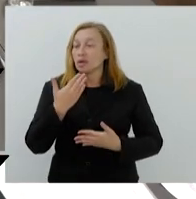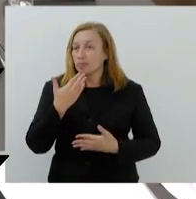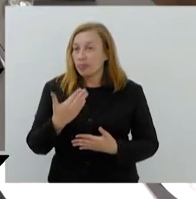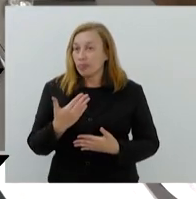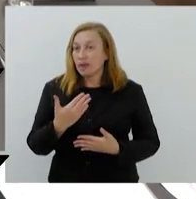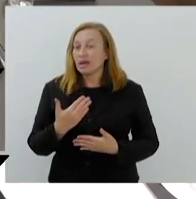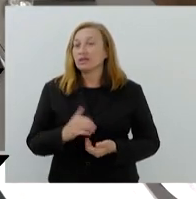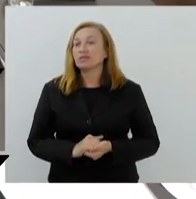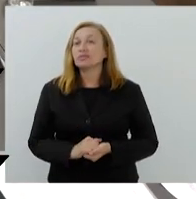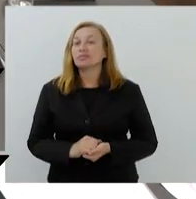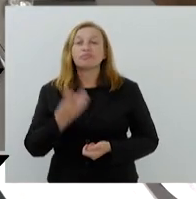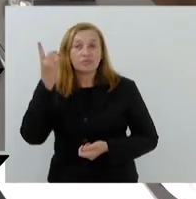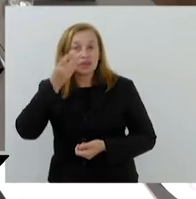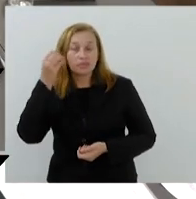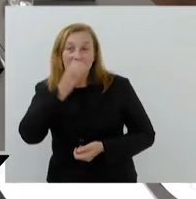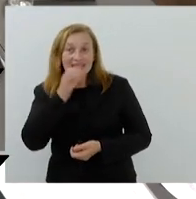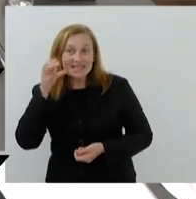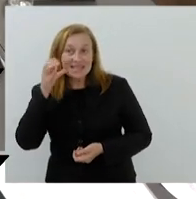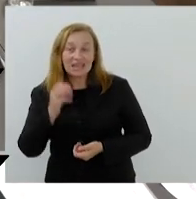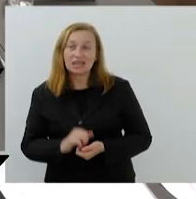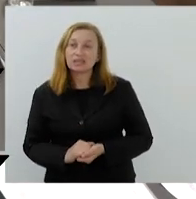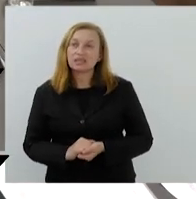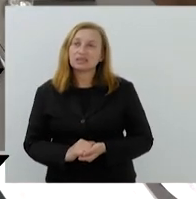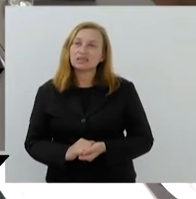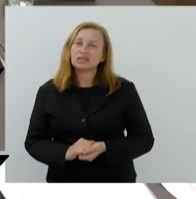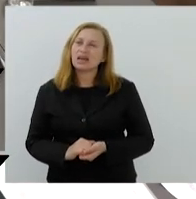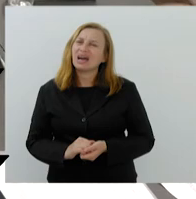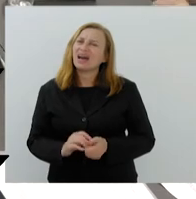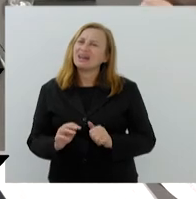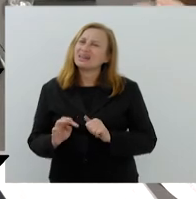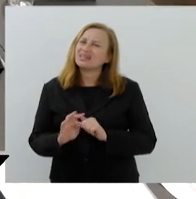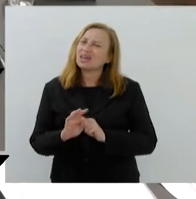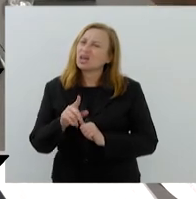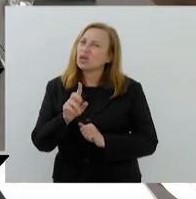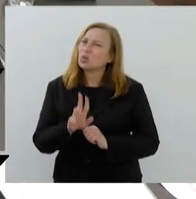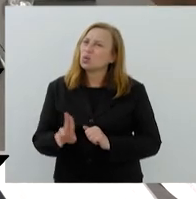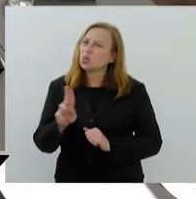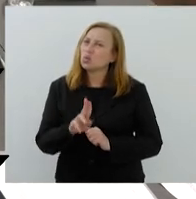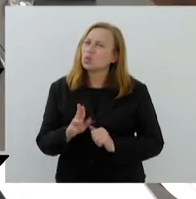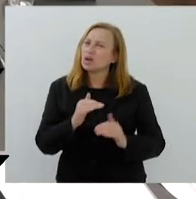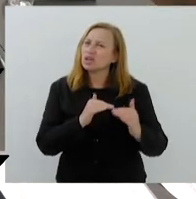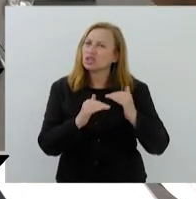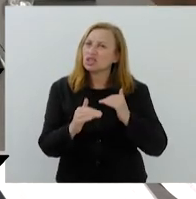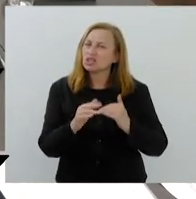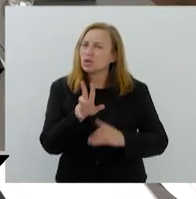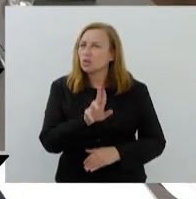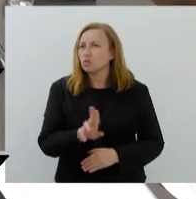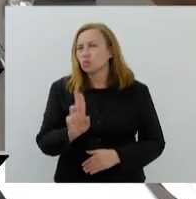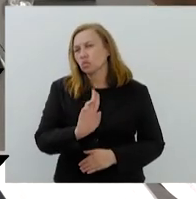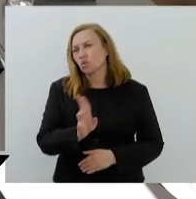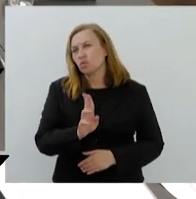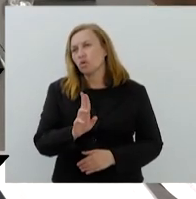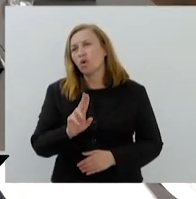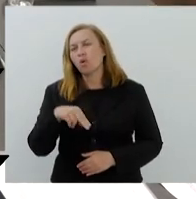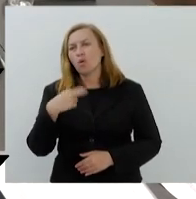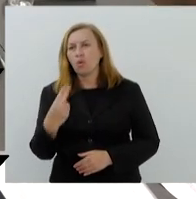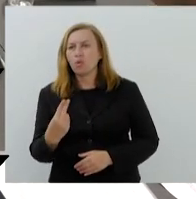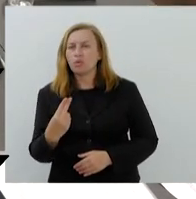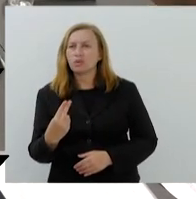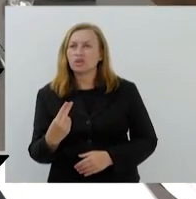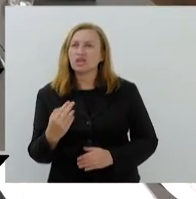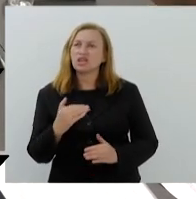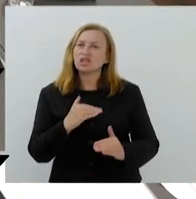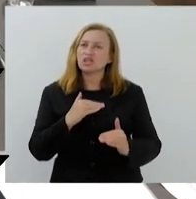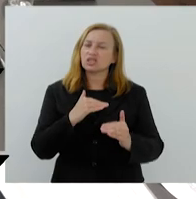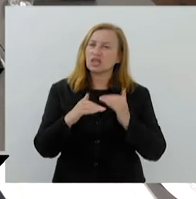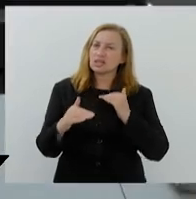meia dúzia aqui a deputada Célia... É que a técnica que ele utiliza é estação, o nome inteiro, ou estação Paulo Gustavo. Tem